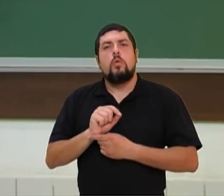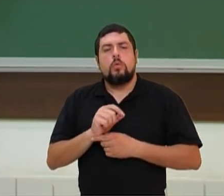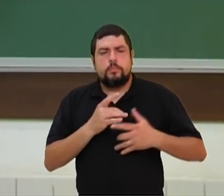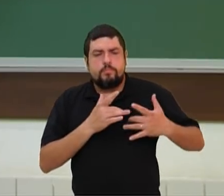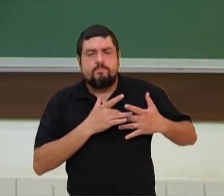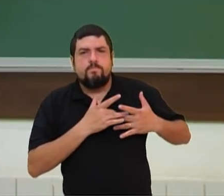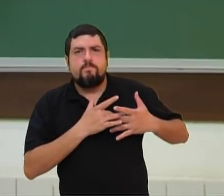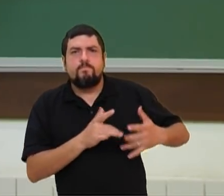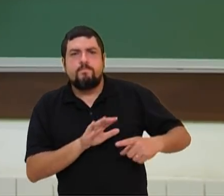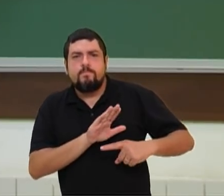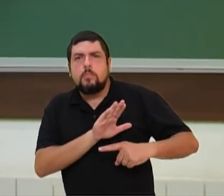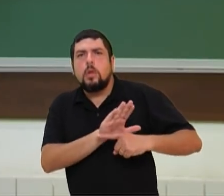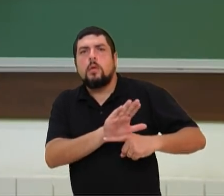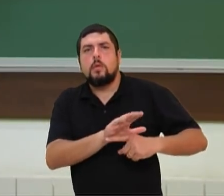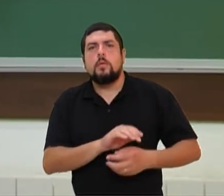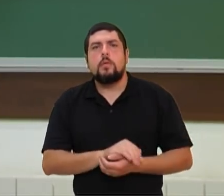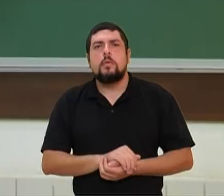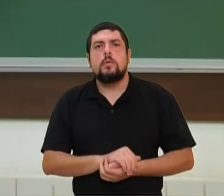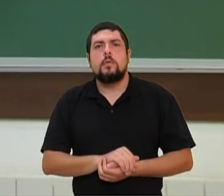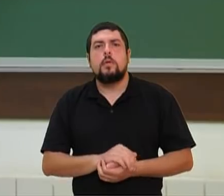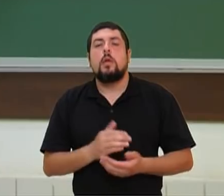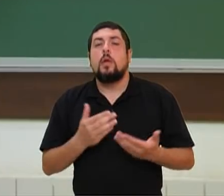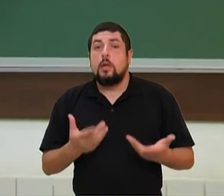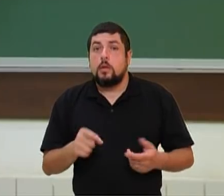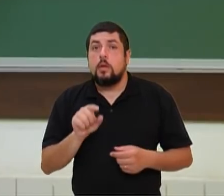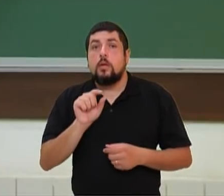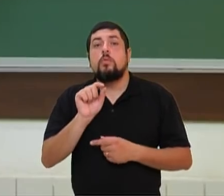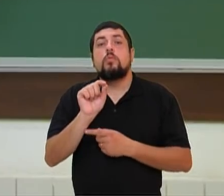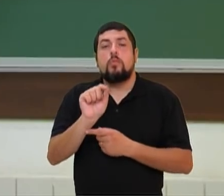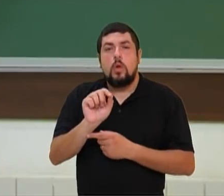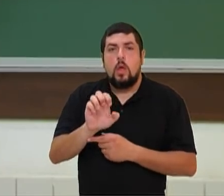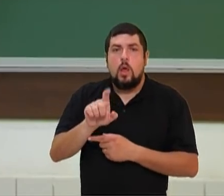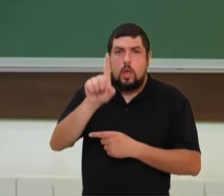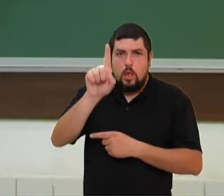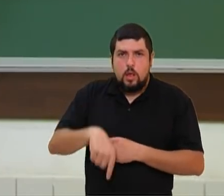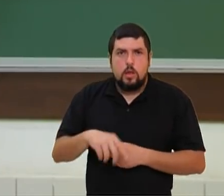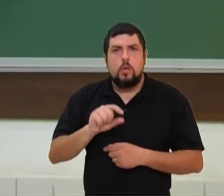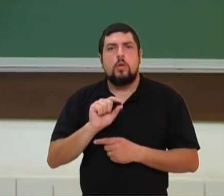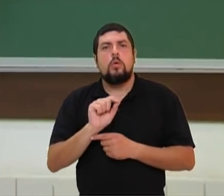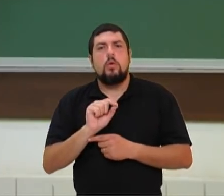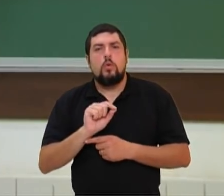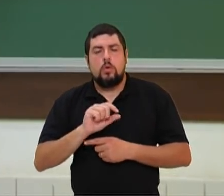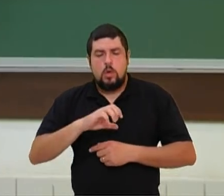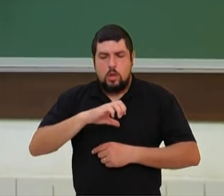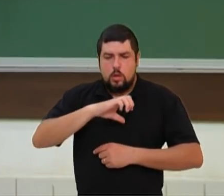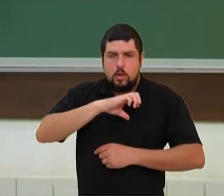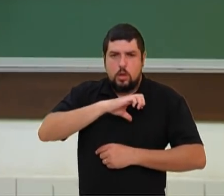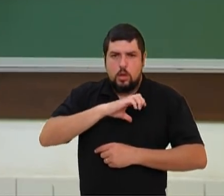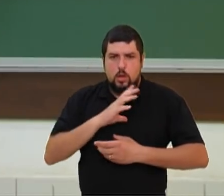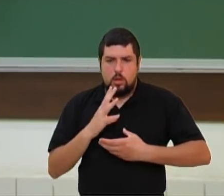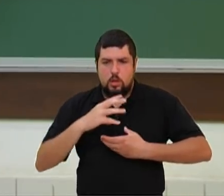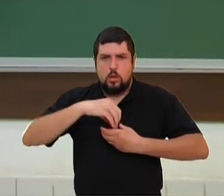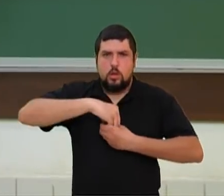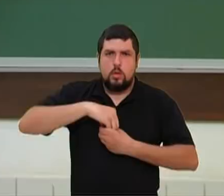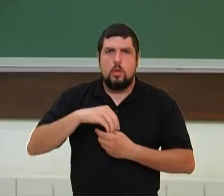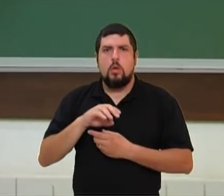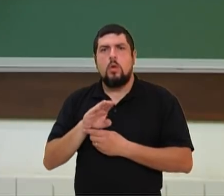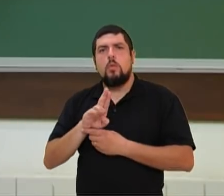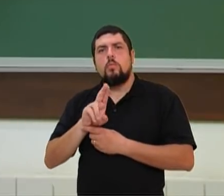outro. Então, isso é uma das formas de se buscar, de fato, a ética dentro do budismo. Tá?